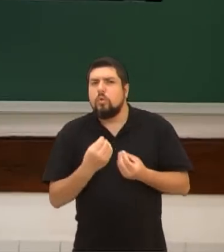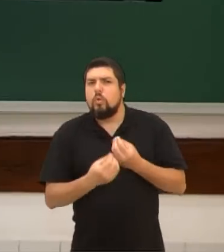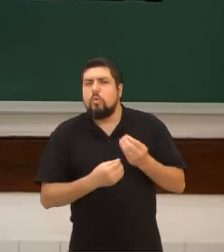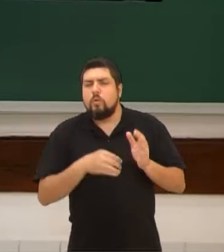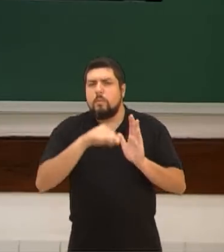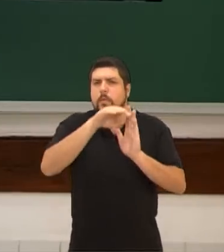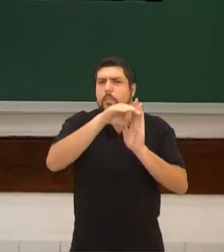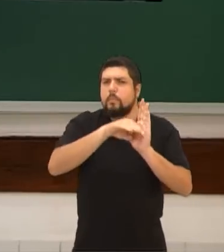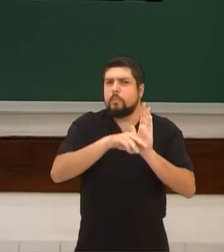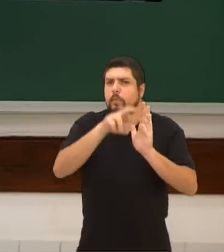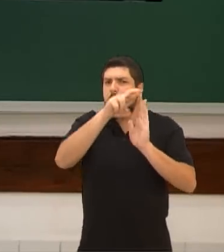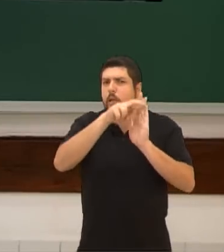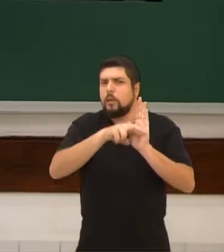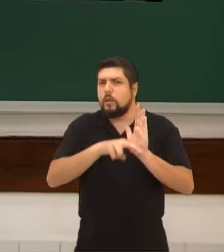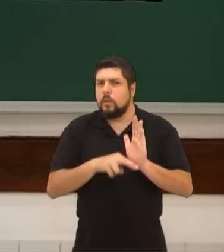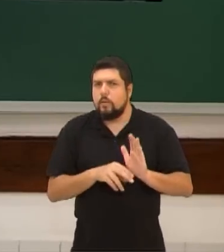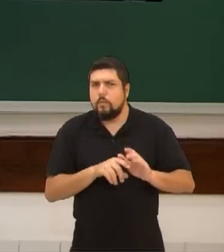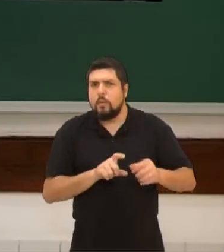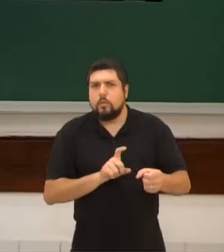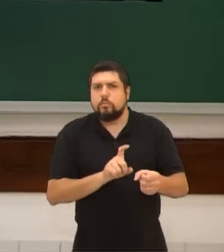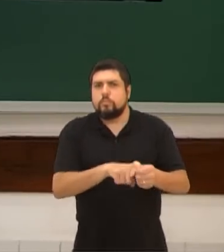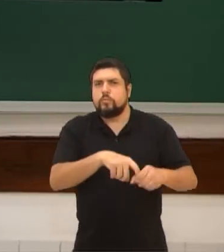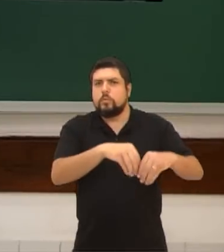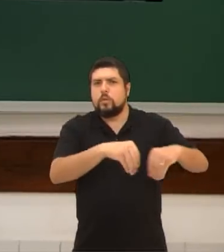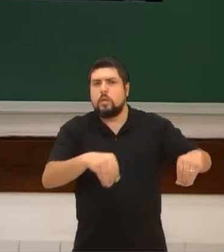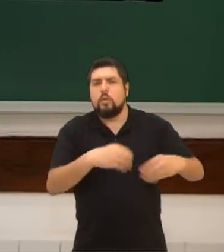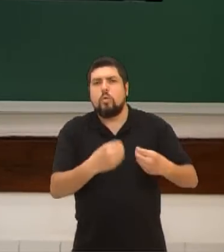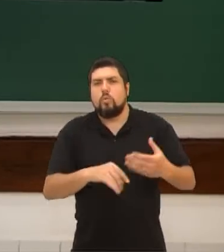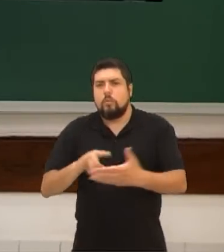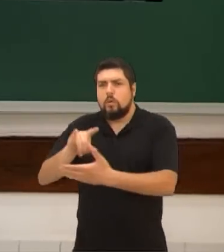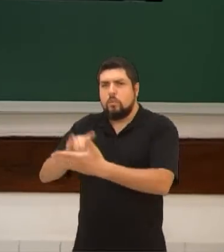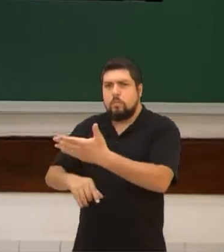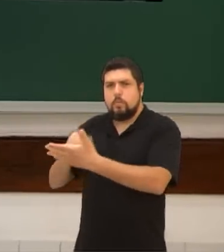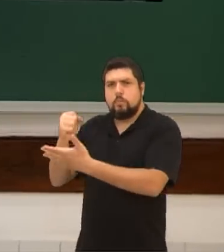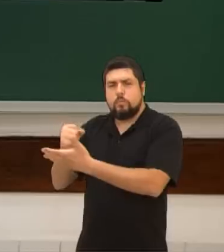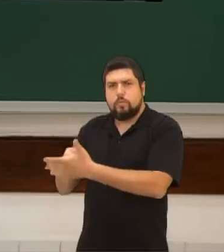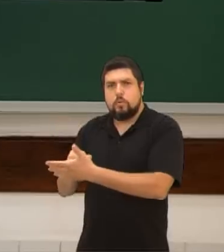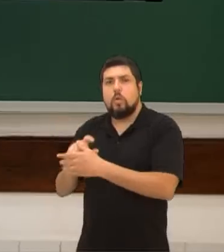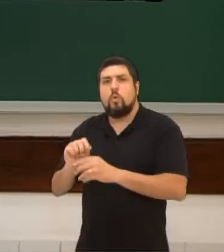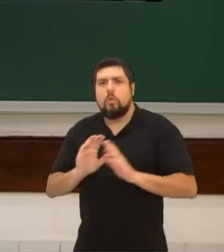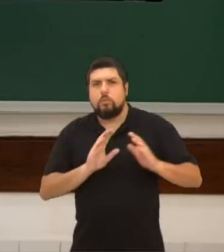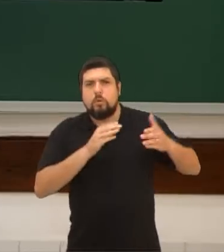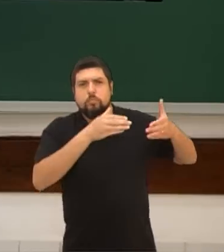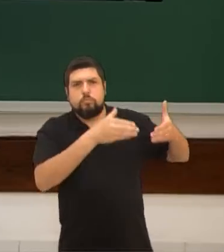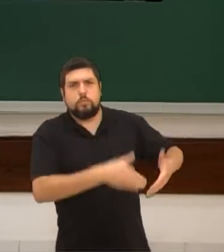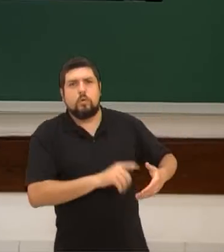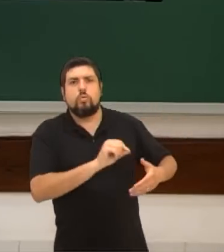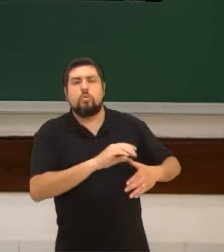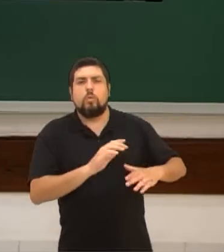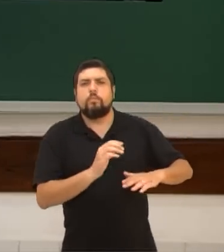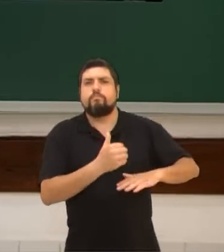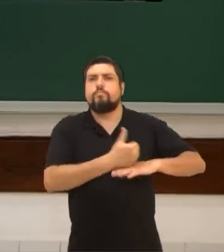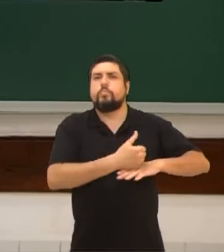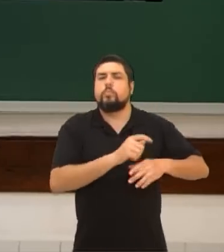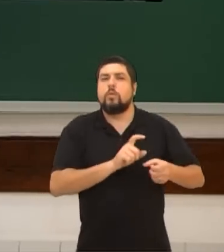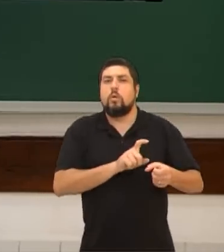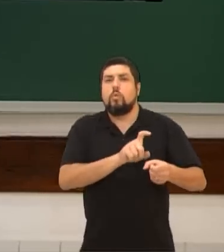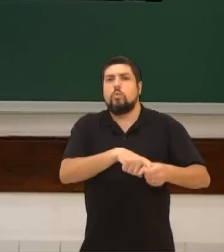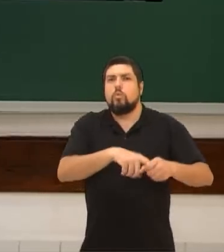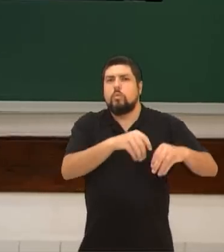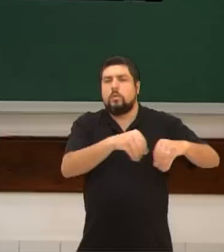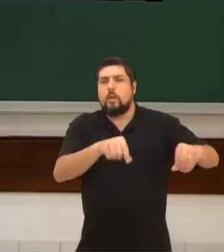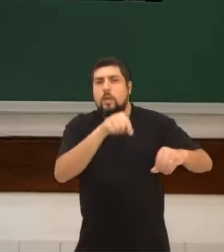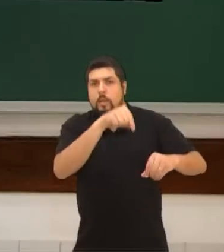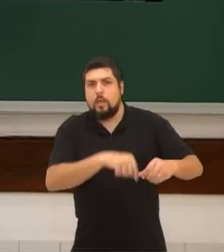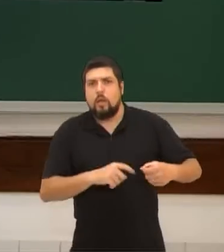Brasil através de escrituras de cartório, propiciando assim uma maior concentração latifundiária, porque eram os produtores, né,